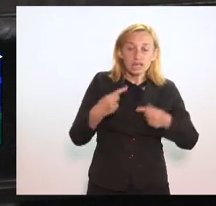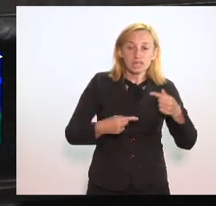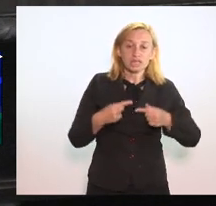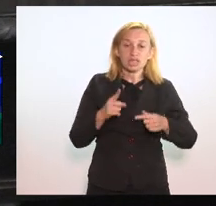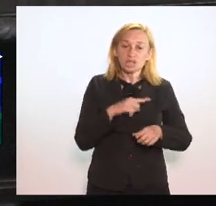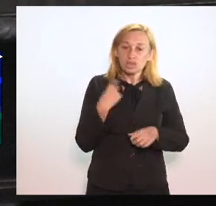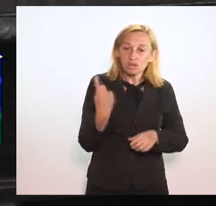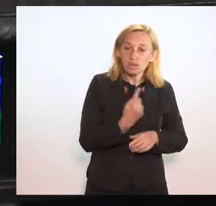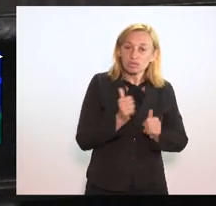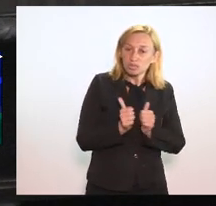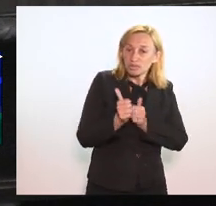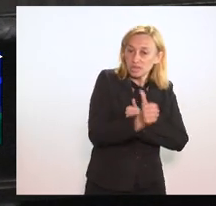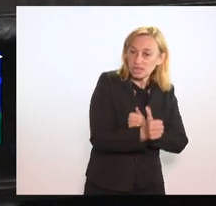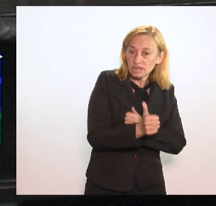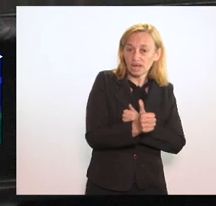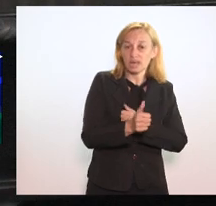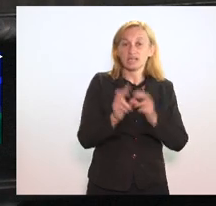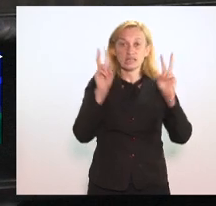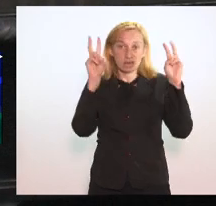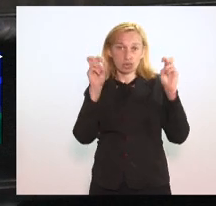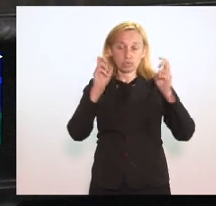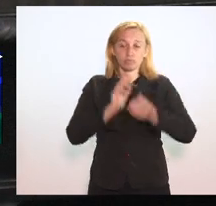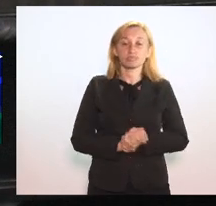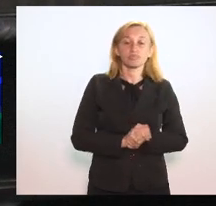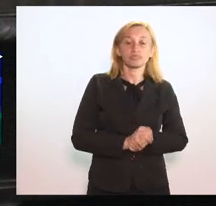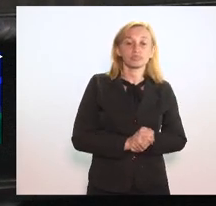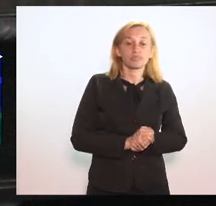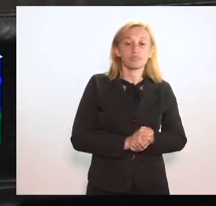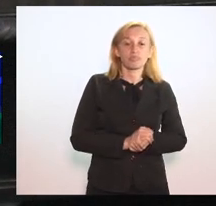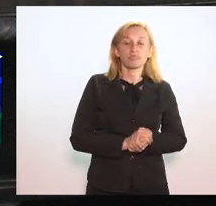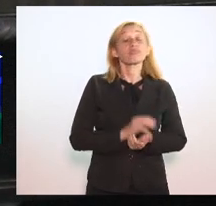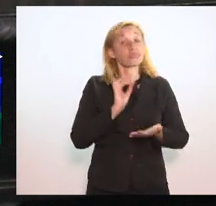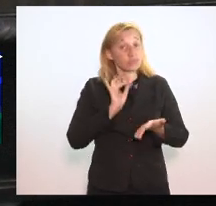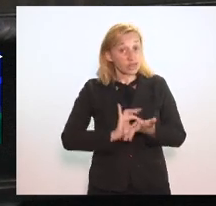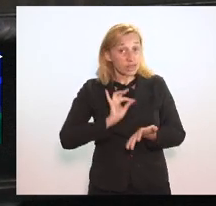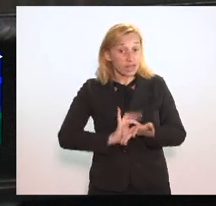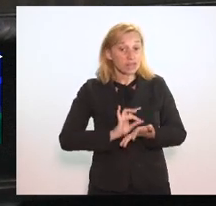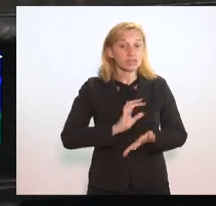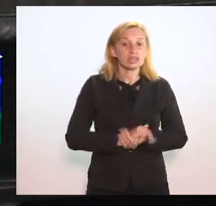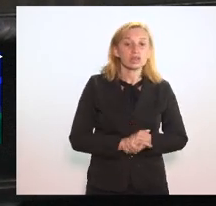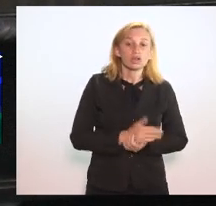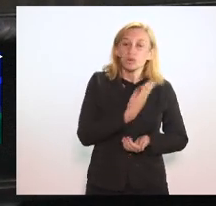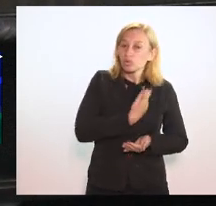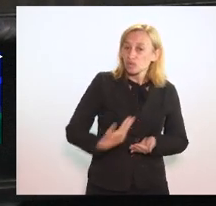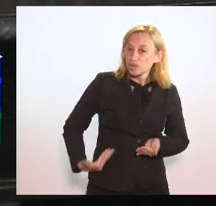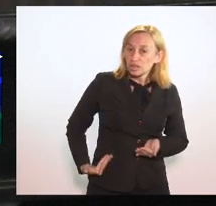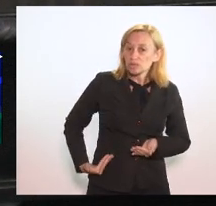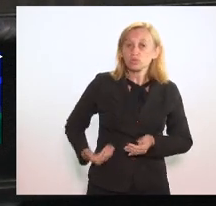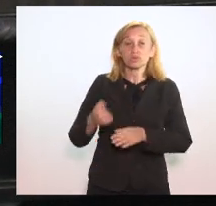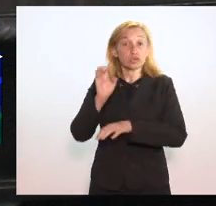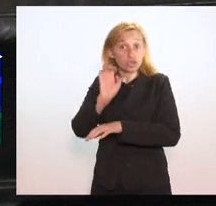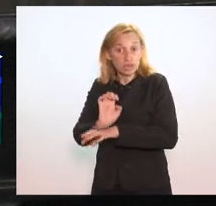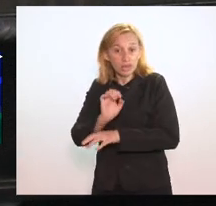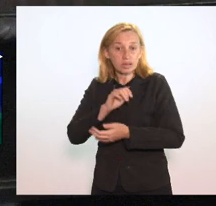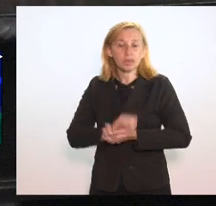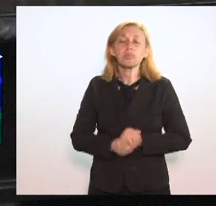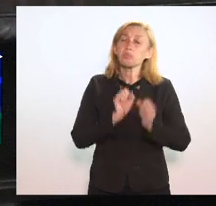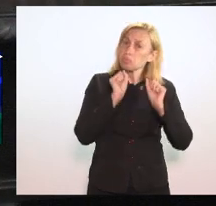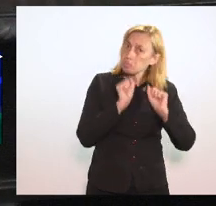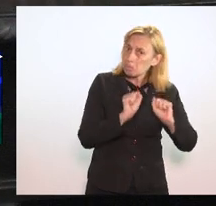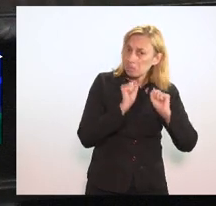vamos enfrentar essa questão tanto é verdade que o governador do Estado